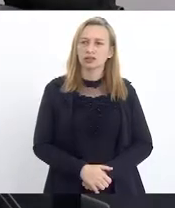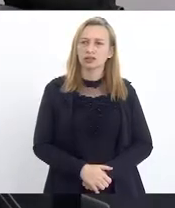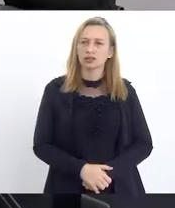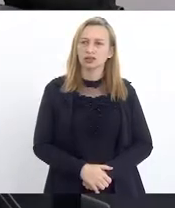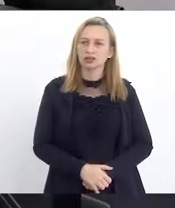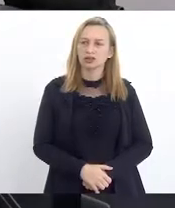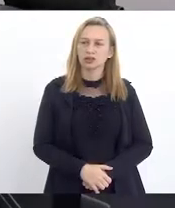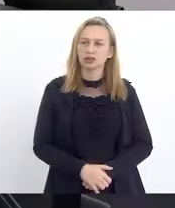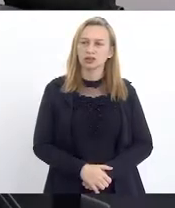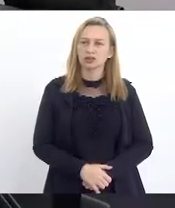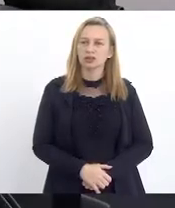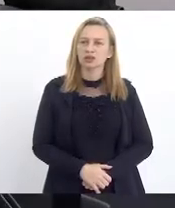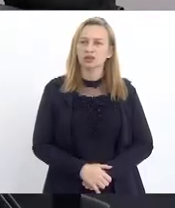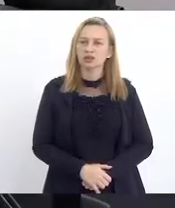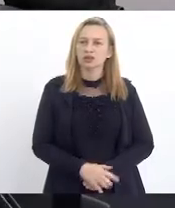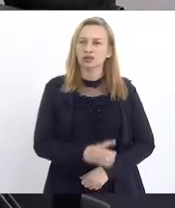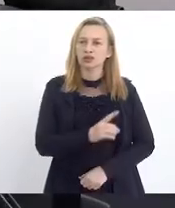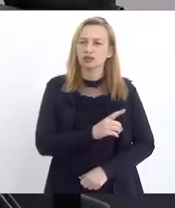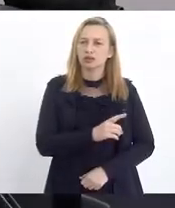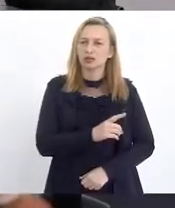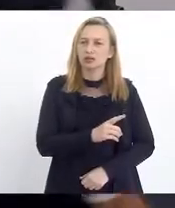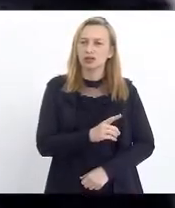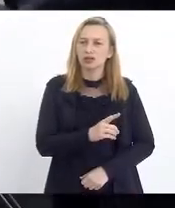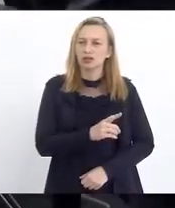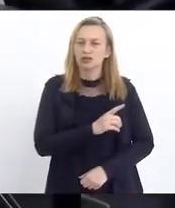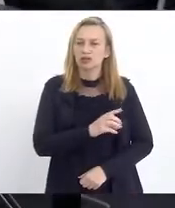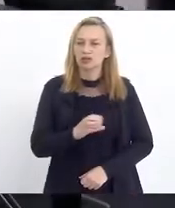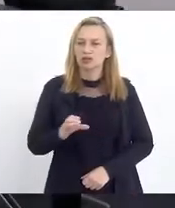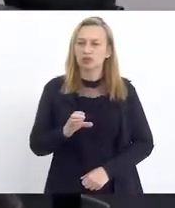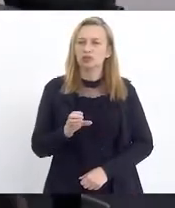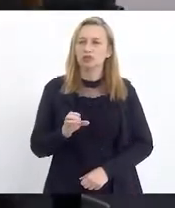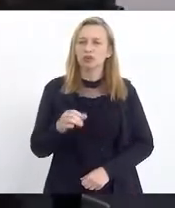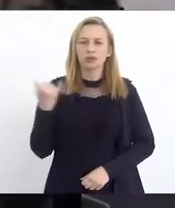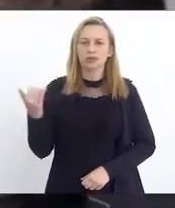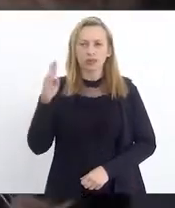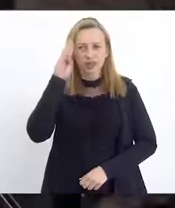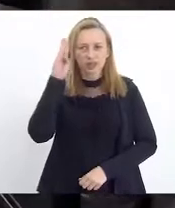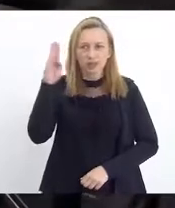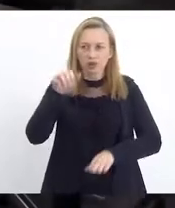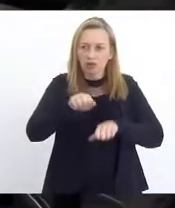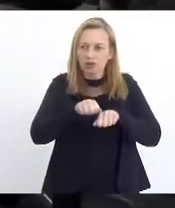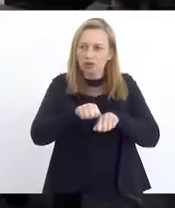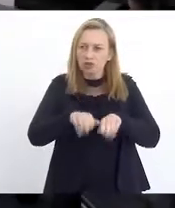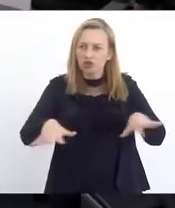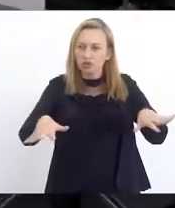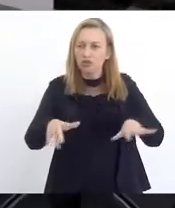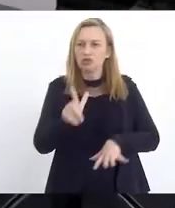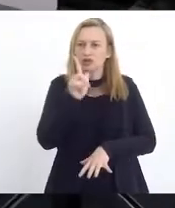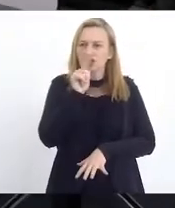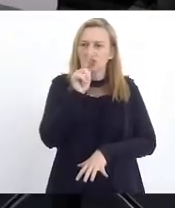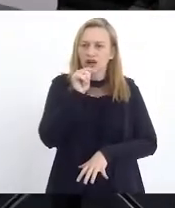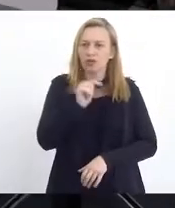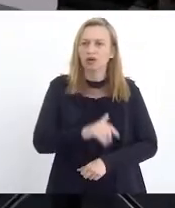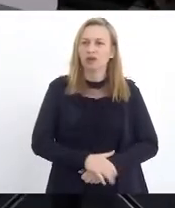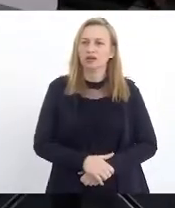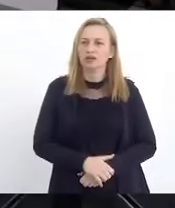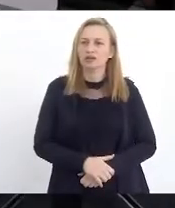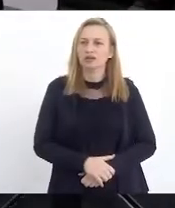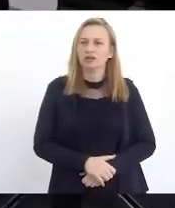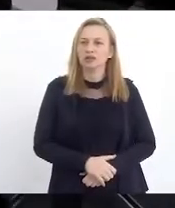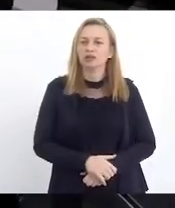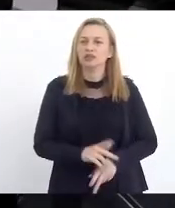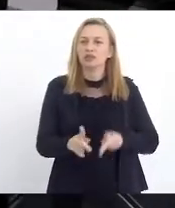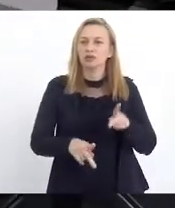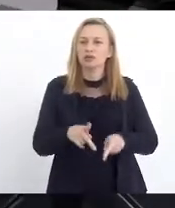A defesa do consumidor é fundamental, ainda mais se tratando de água, distribuição de água para a população do